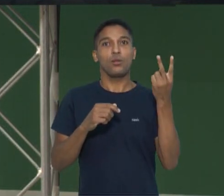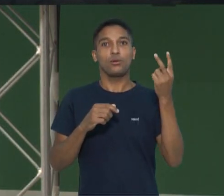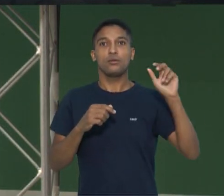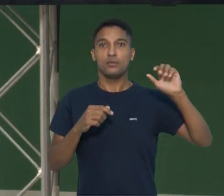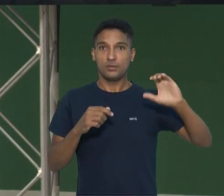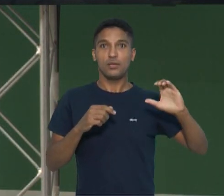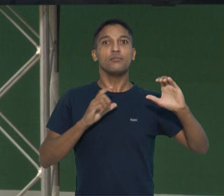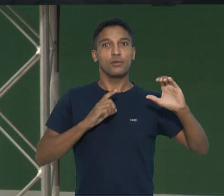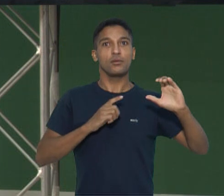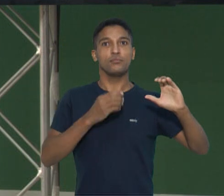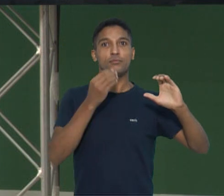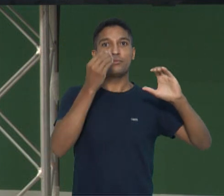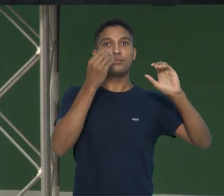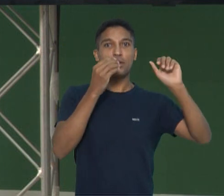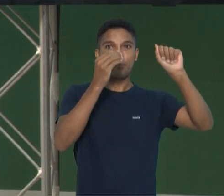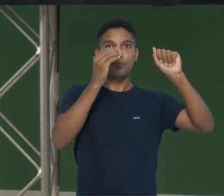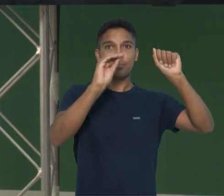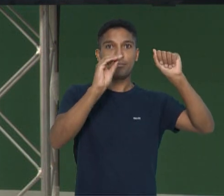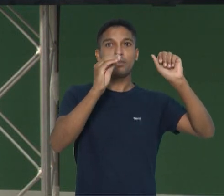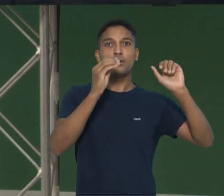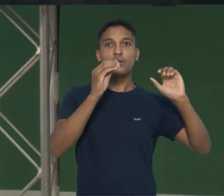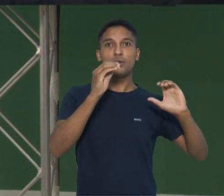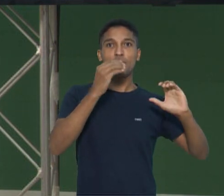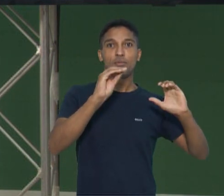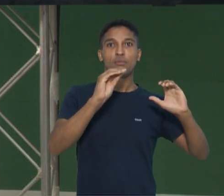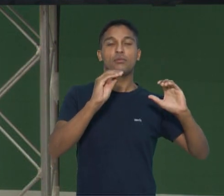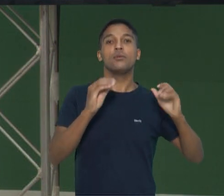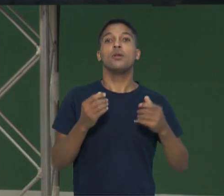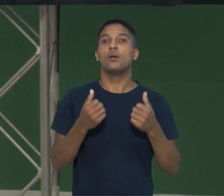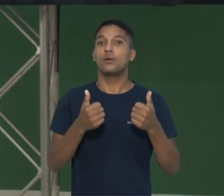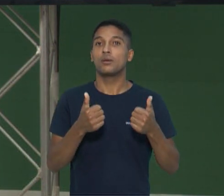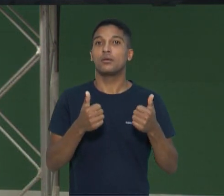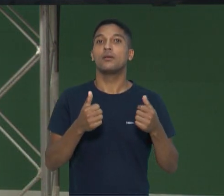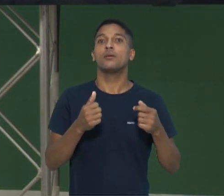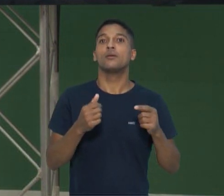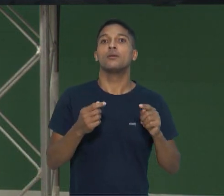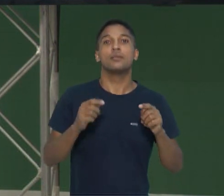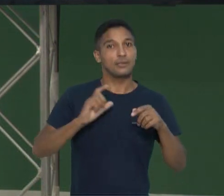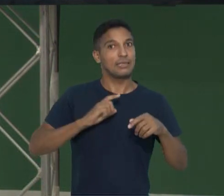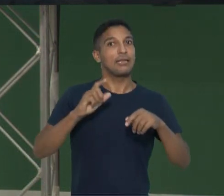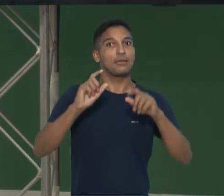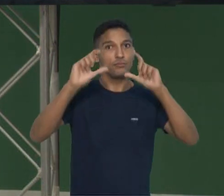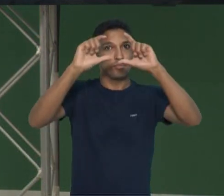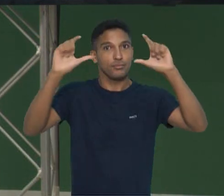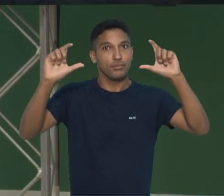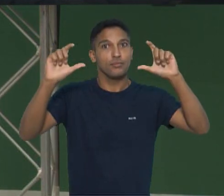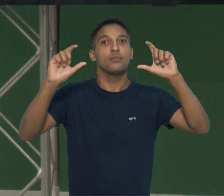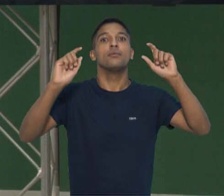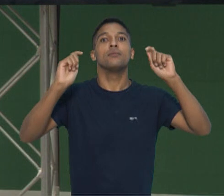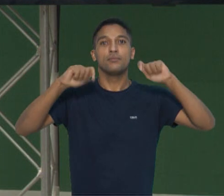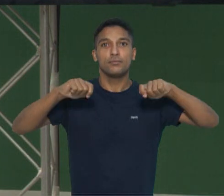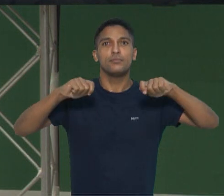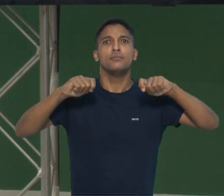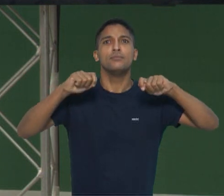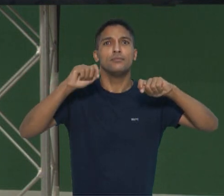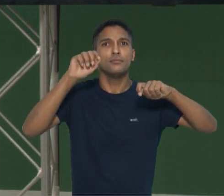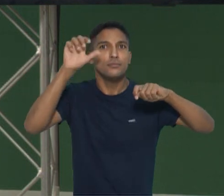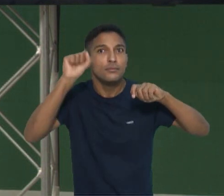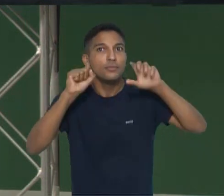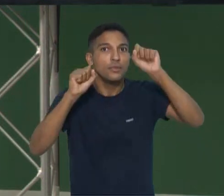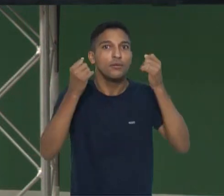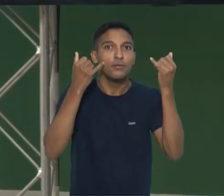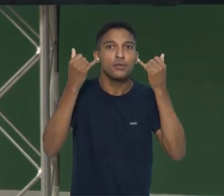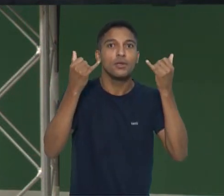tirar do enunciado. Nós podemos concluir que esses focos estão localizados sobre o eixo